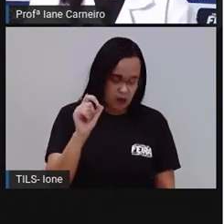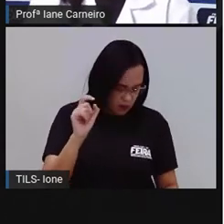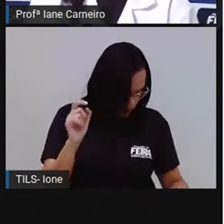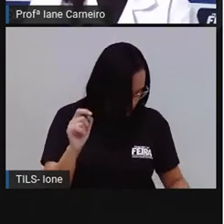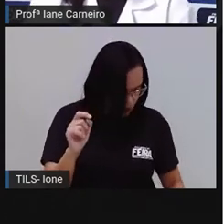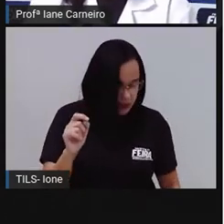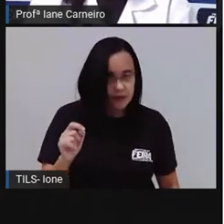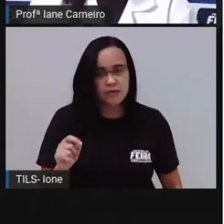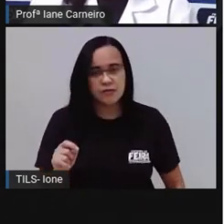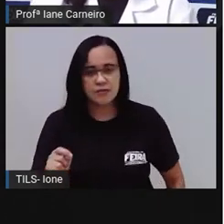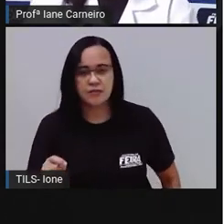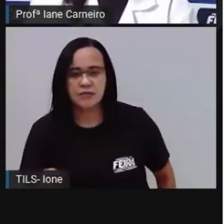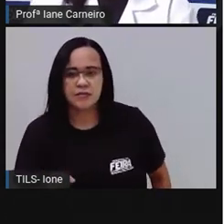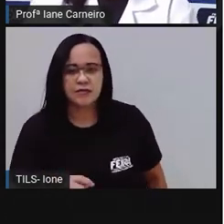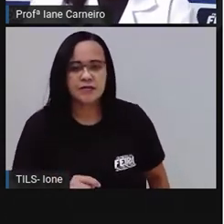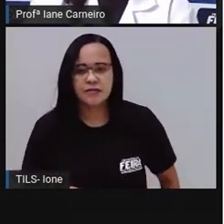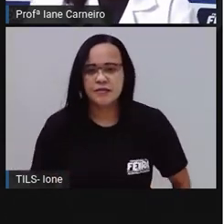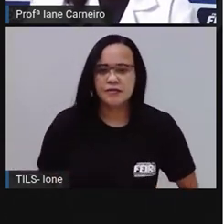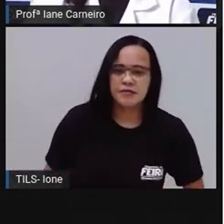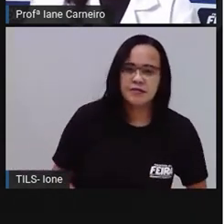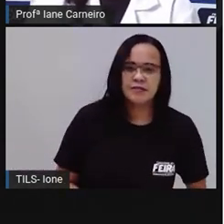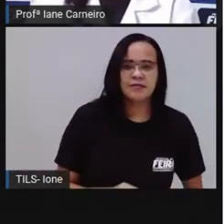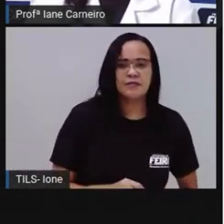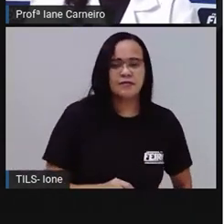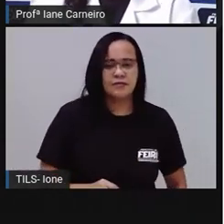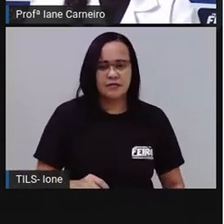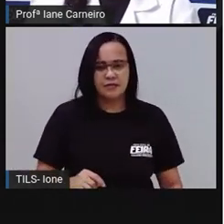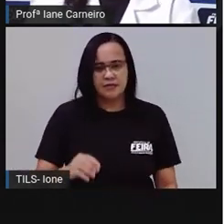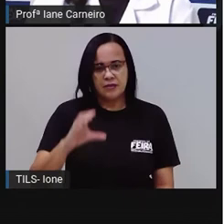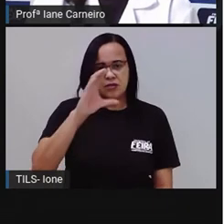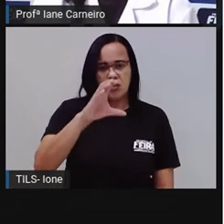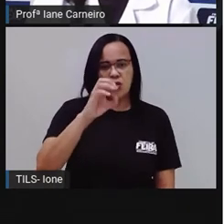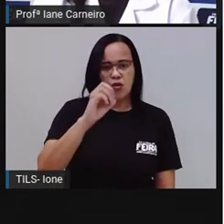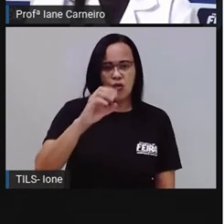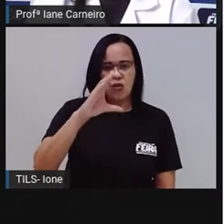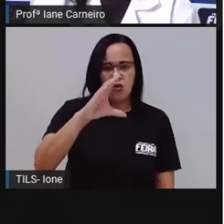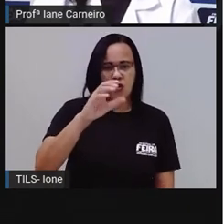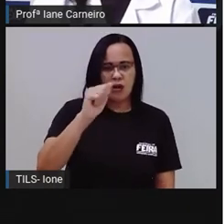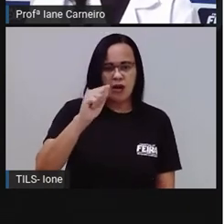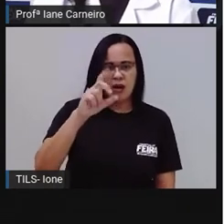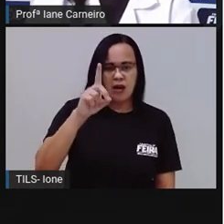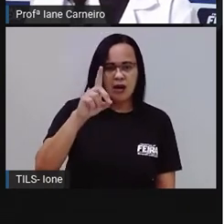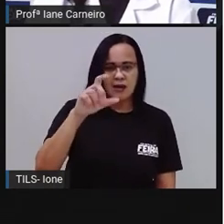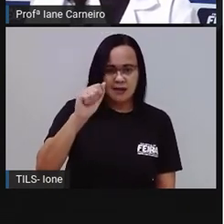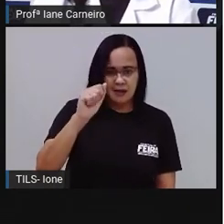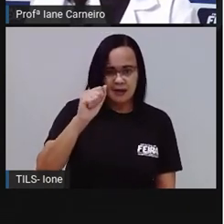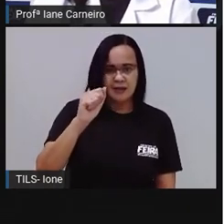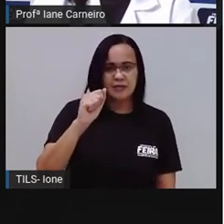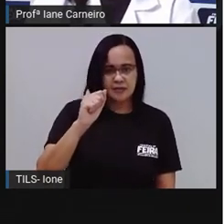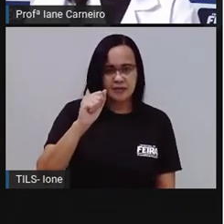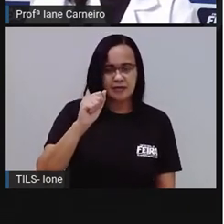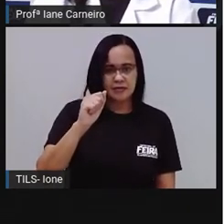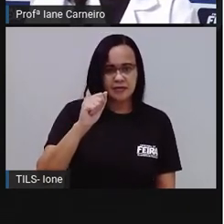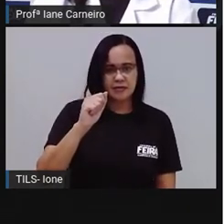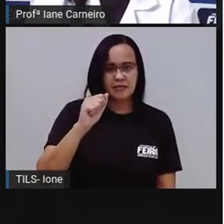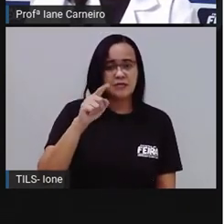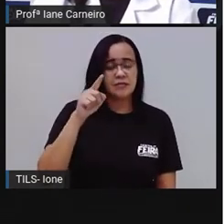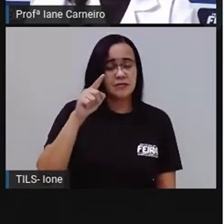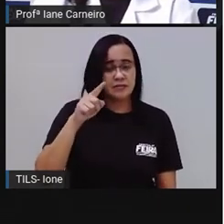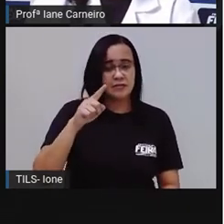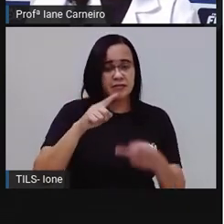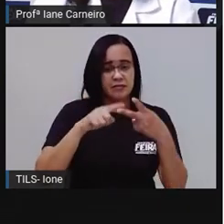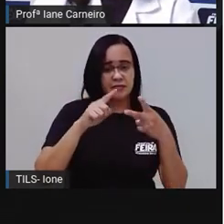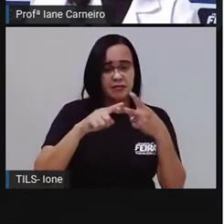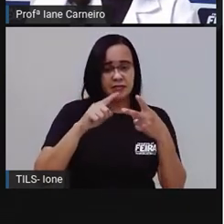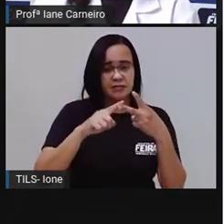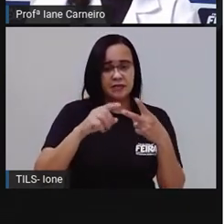de K, ó, có, K, dá. E aqui, K,